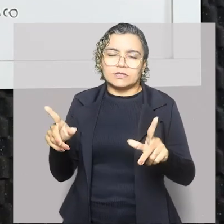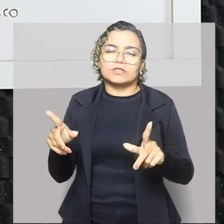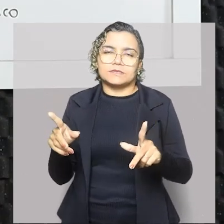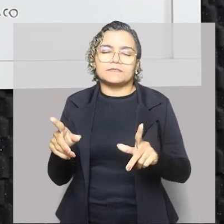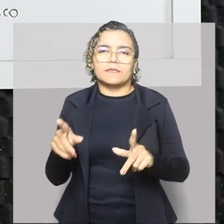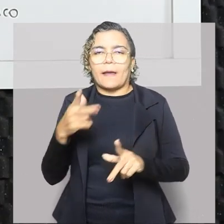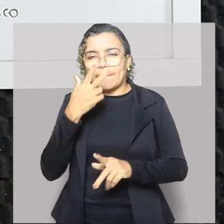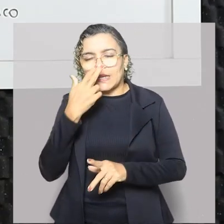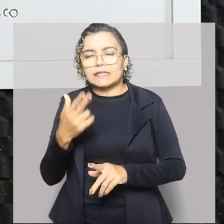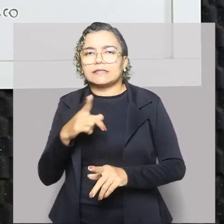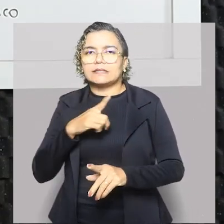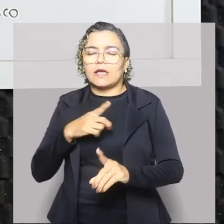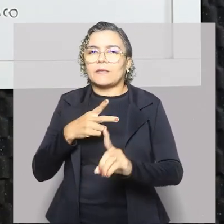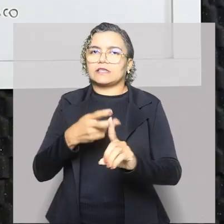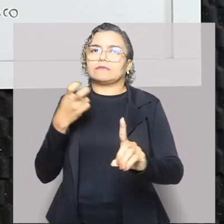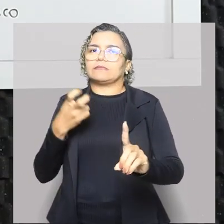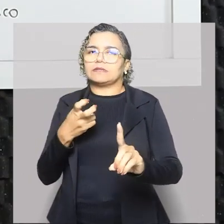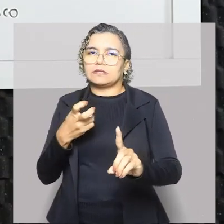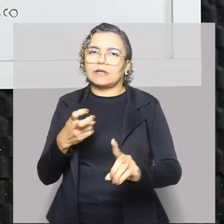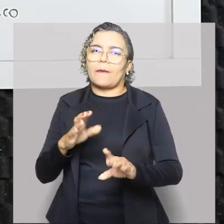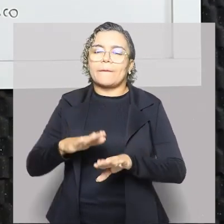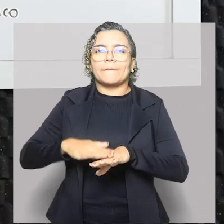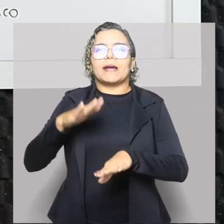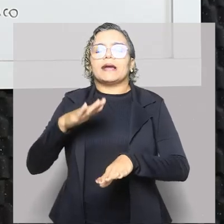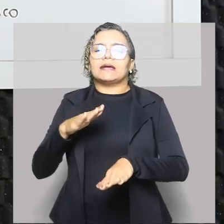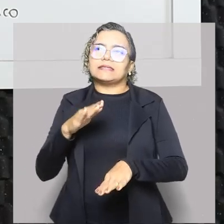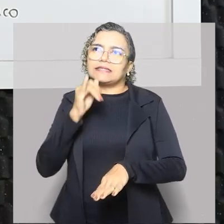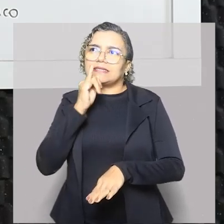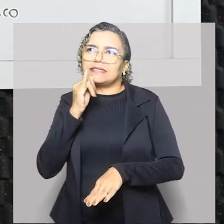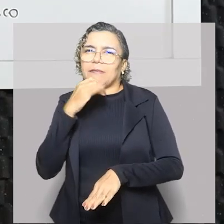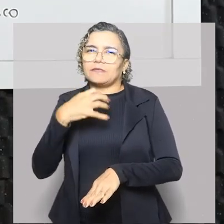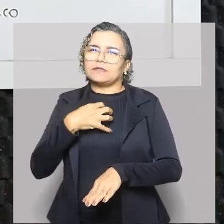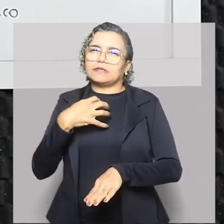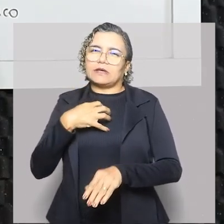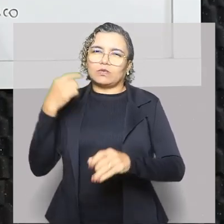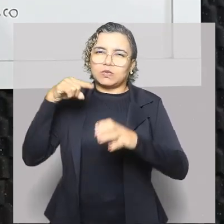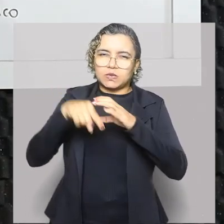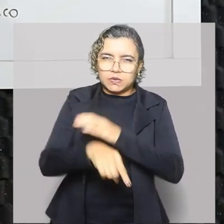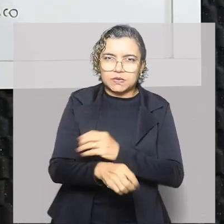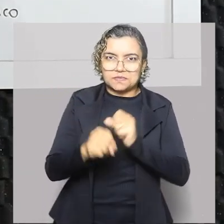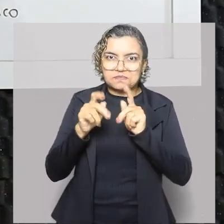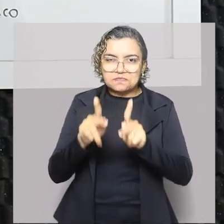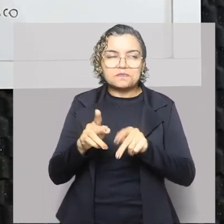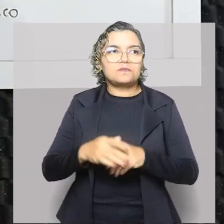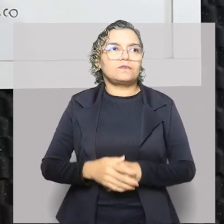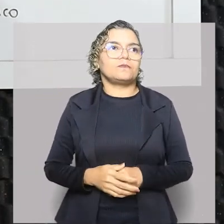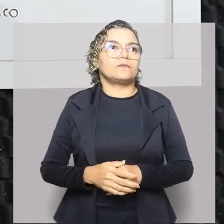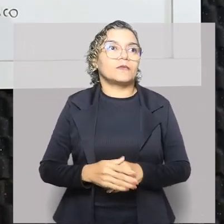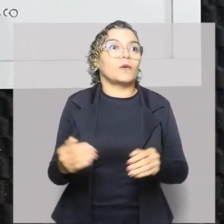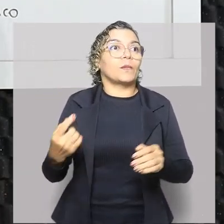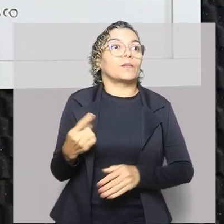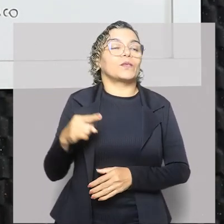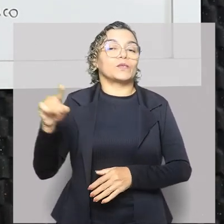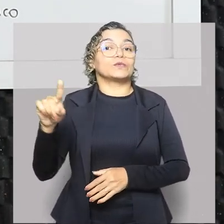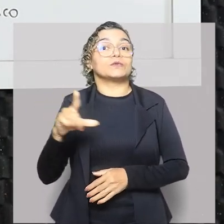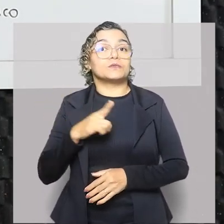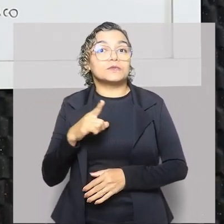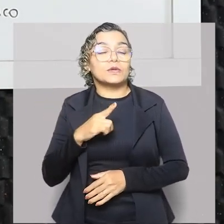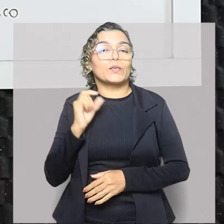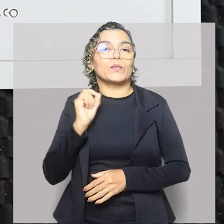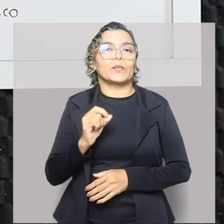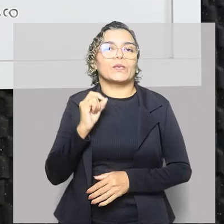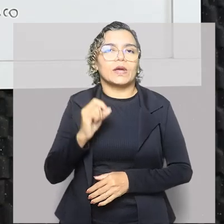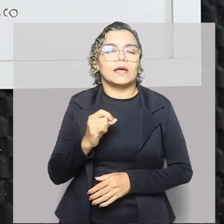uma percepção nervosa mais aflorada, tá certo? Vamos continuar. Por último, eu coloquei aqui para vocês